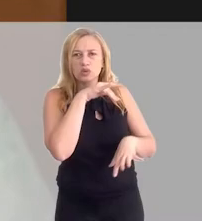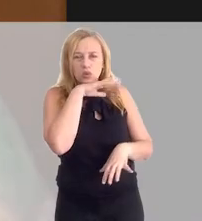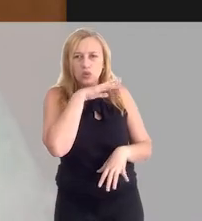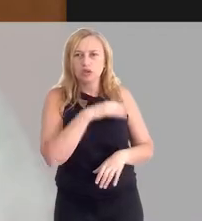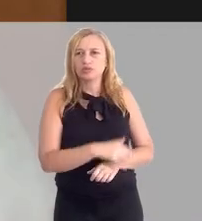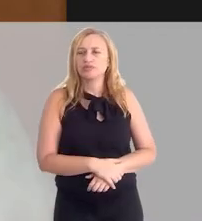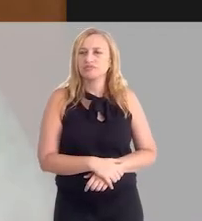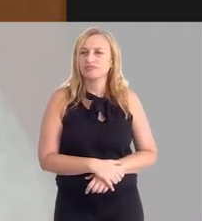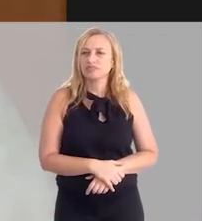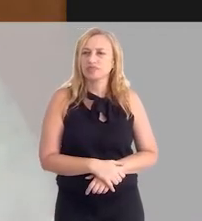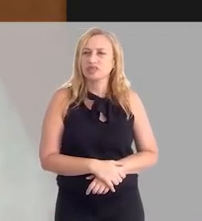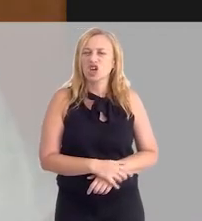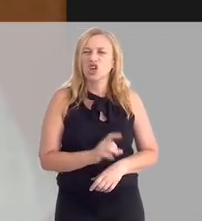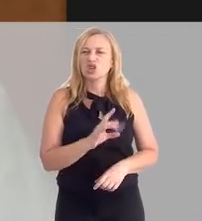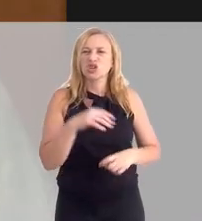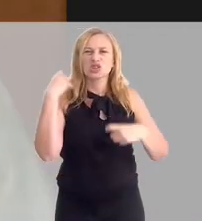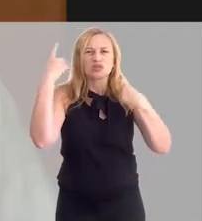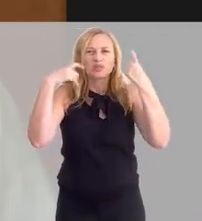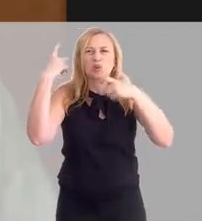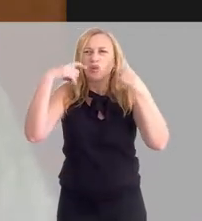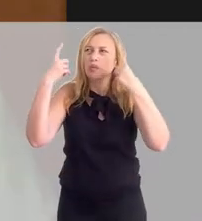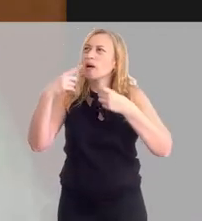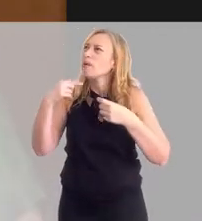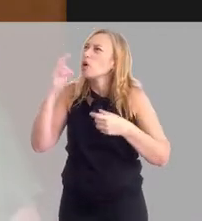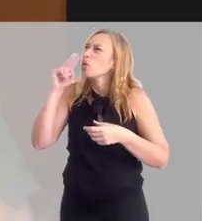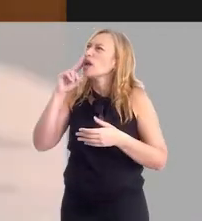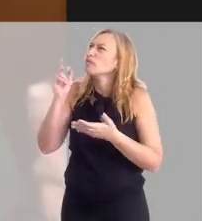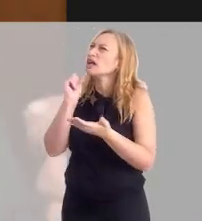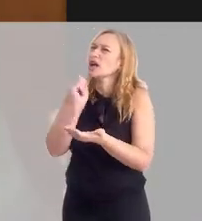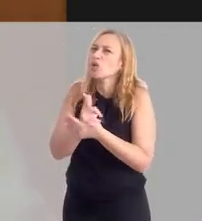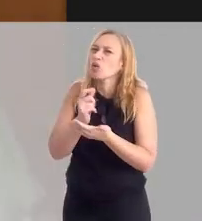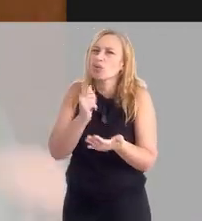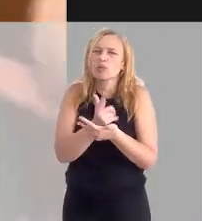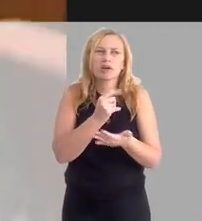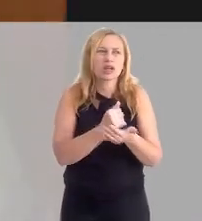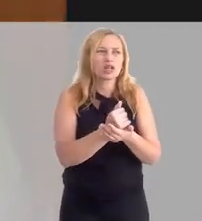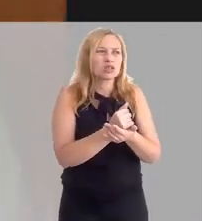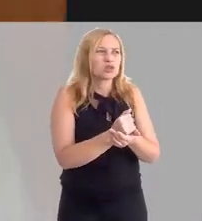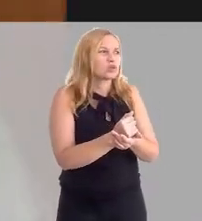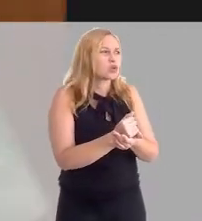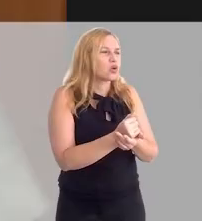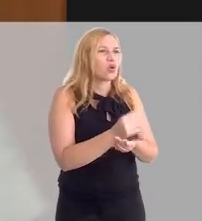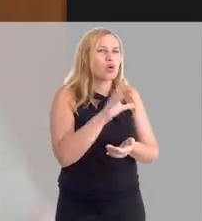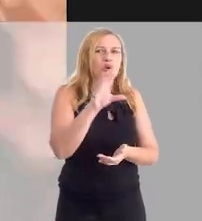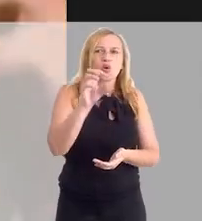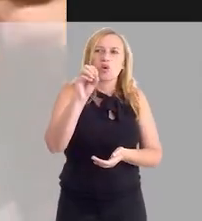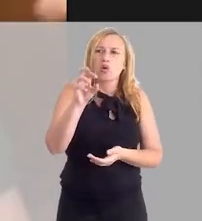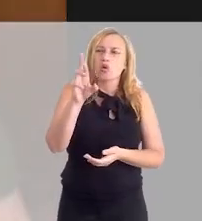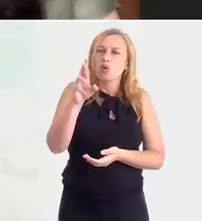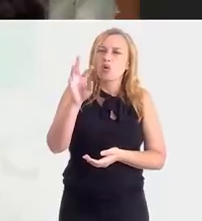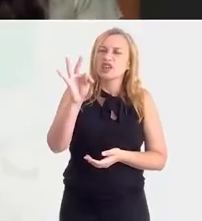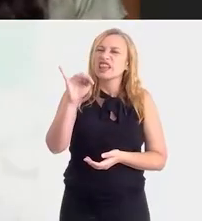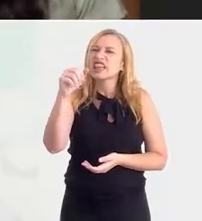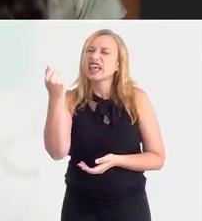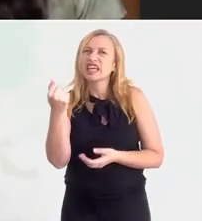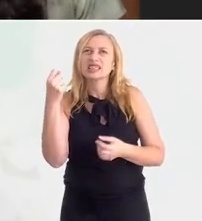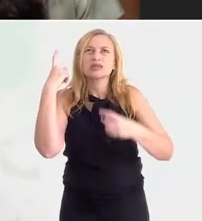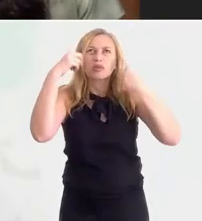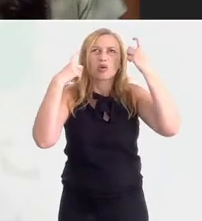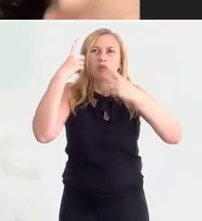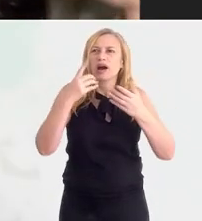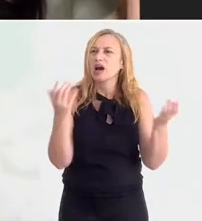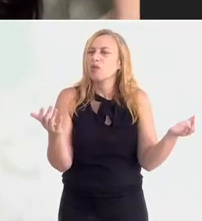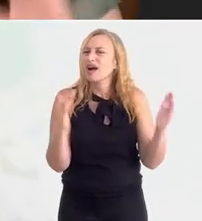medíocre que queria mais e que se preocupava. Eu lembro dela comprando assim cortinas. Ela começa a se preocupar muito com a